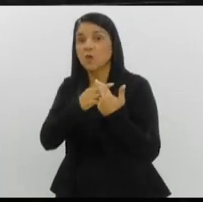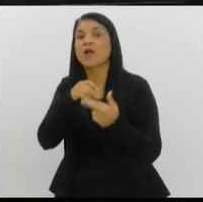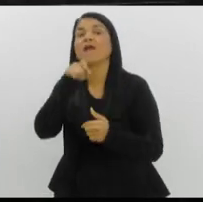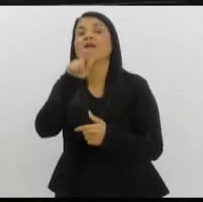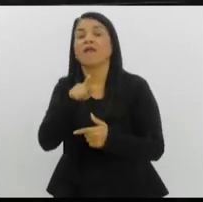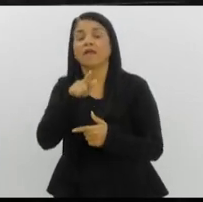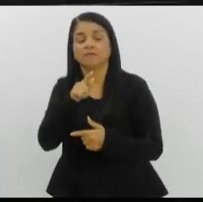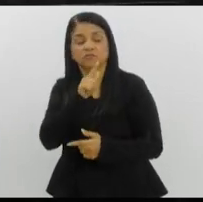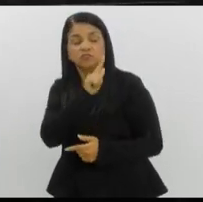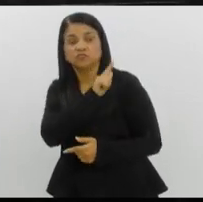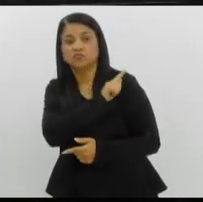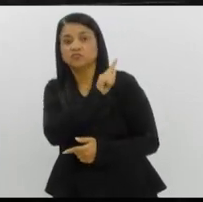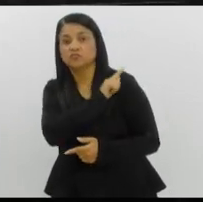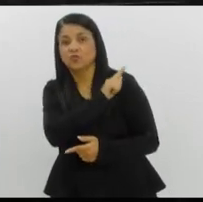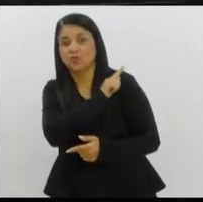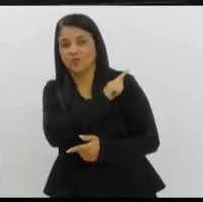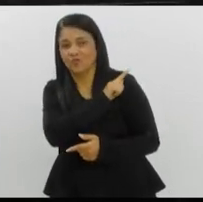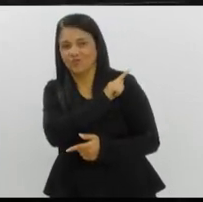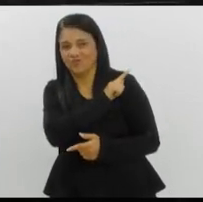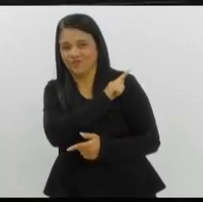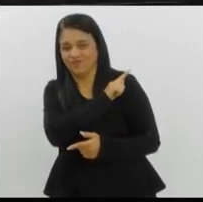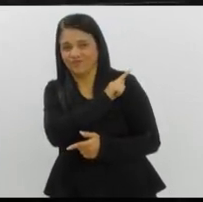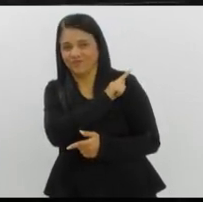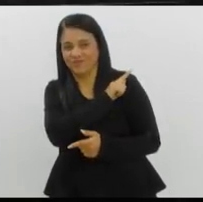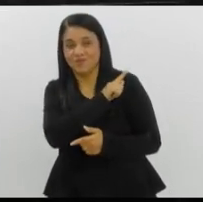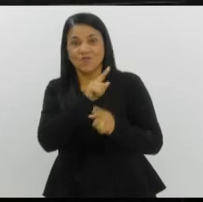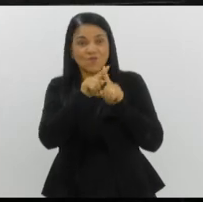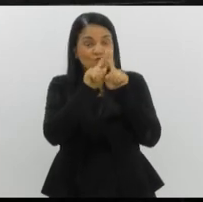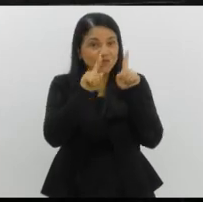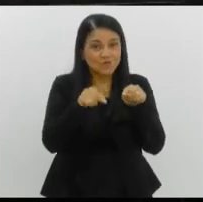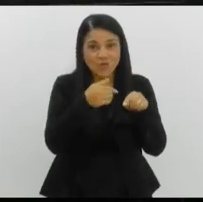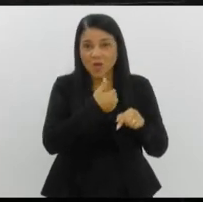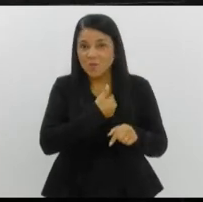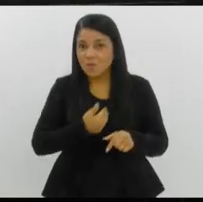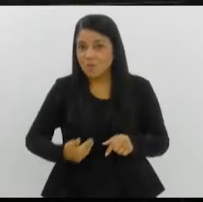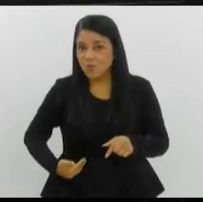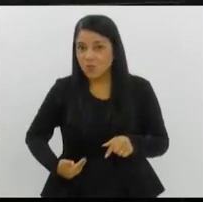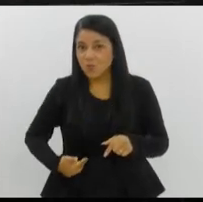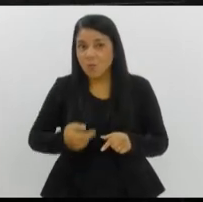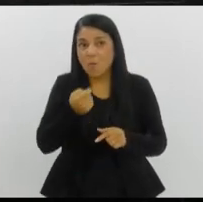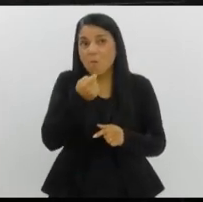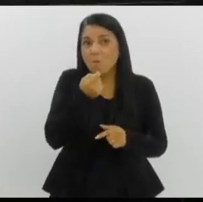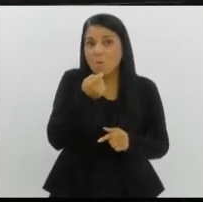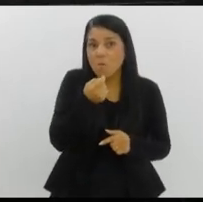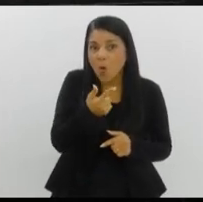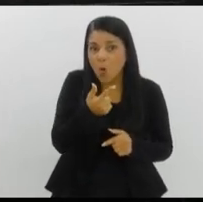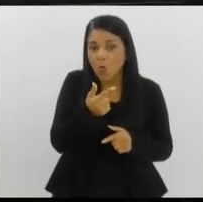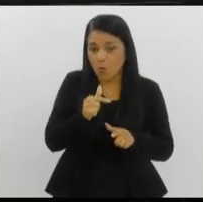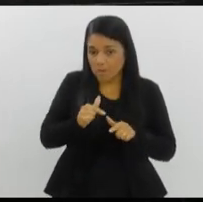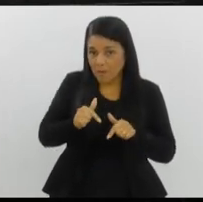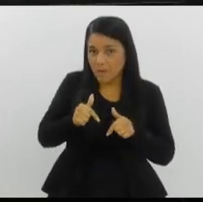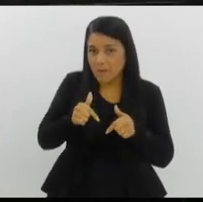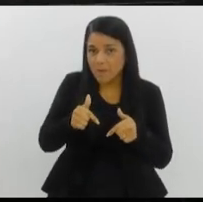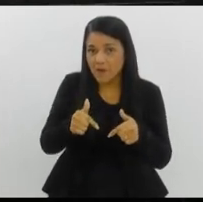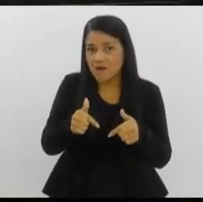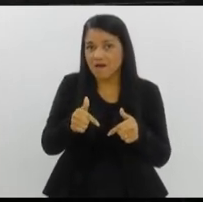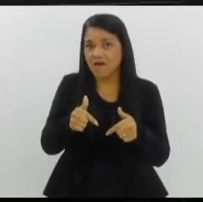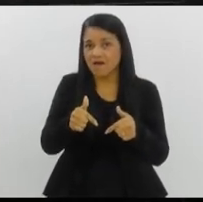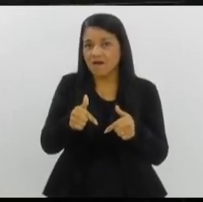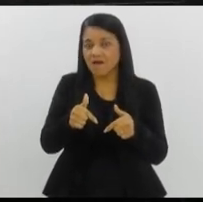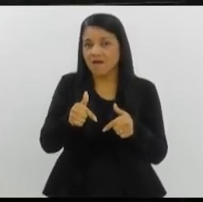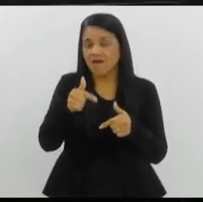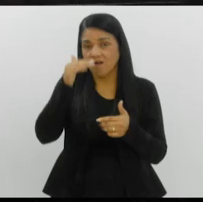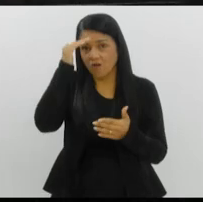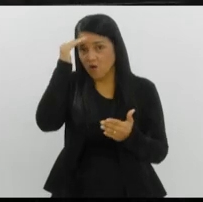gestores, o funcionário público, aqueles ainda poucos que estão ativos,